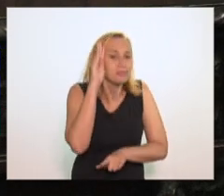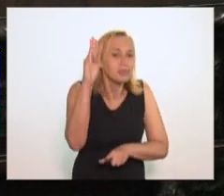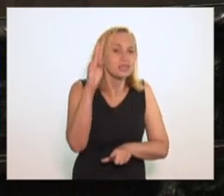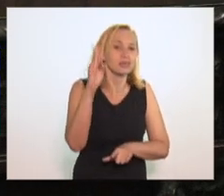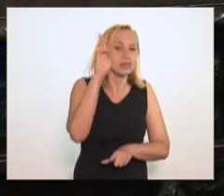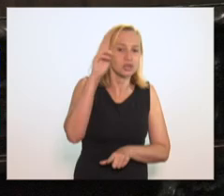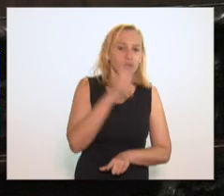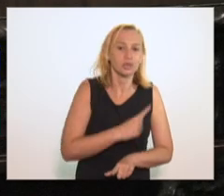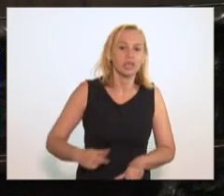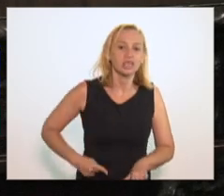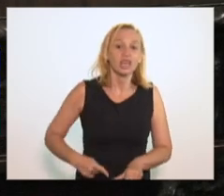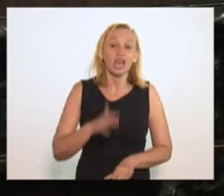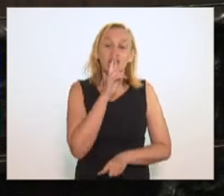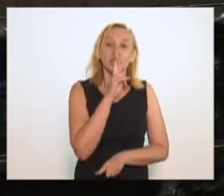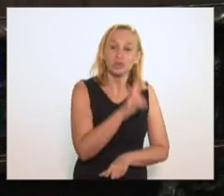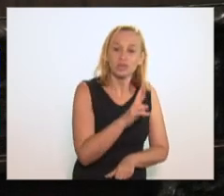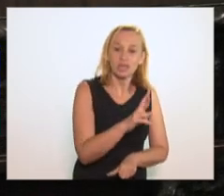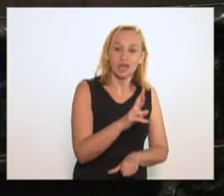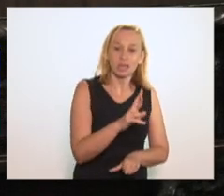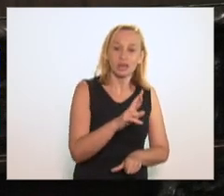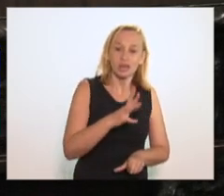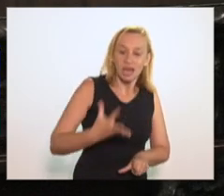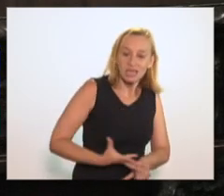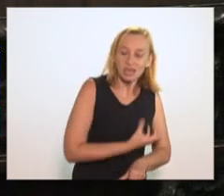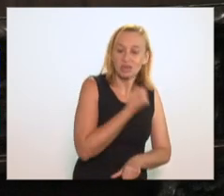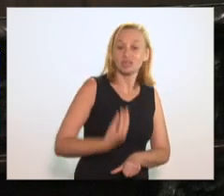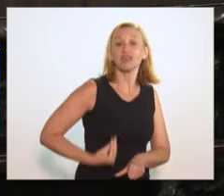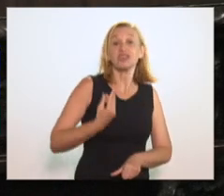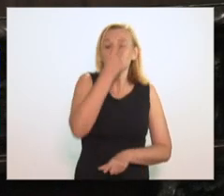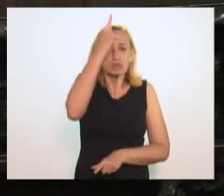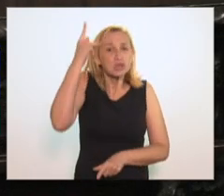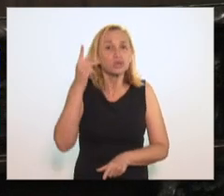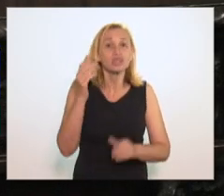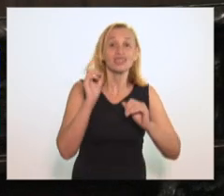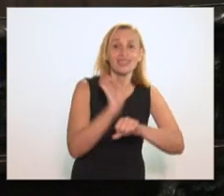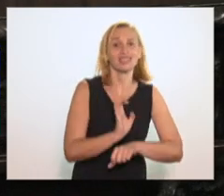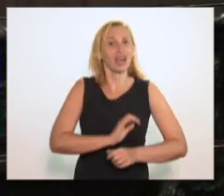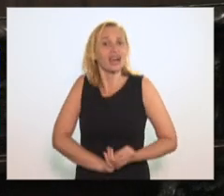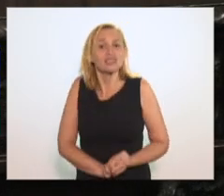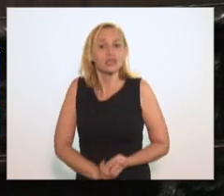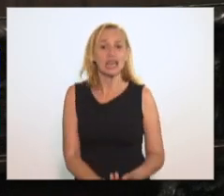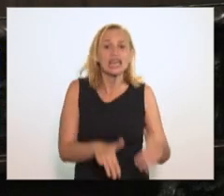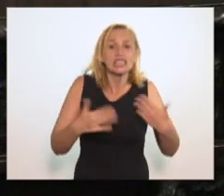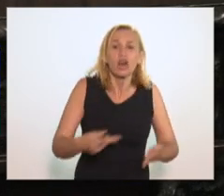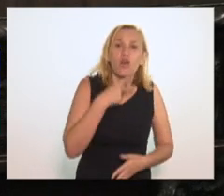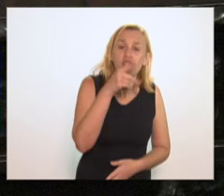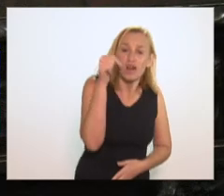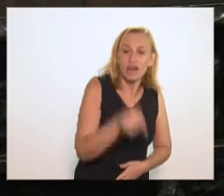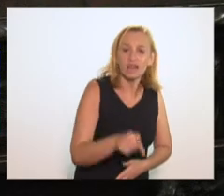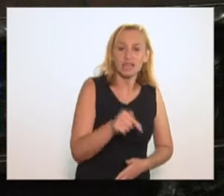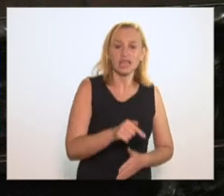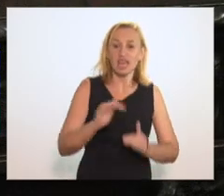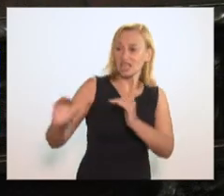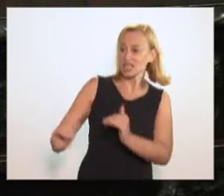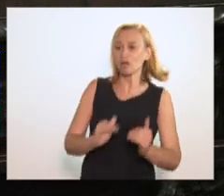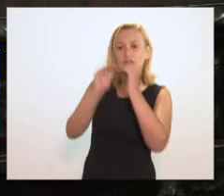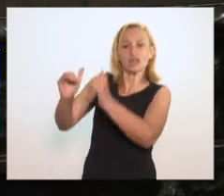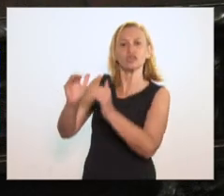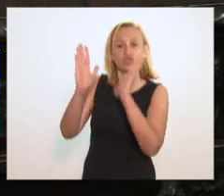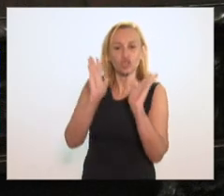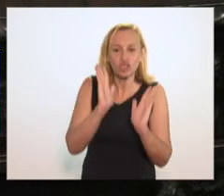senhor presidente dando resultado para defender a vida da população desse estado então eu termino a minha fala enaltecendo e já